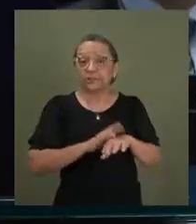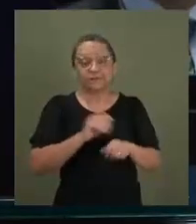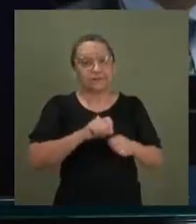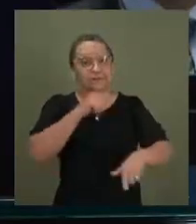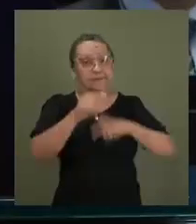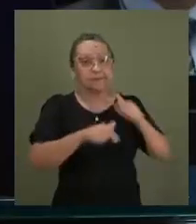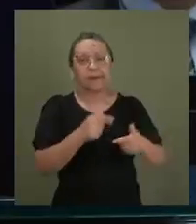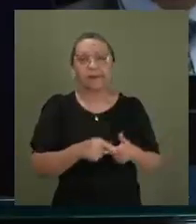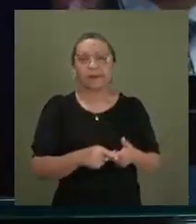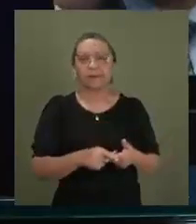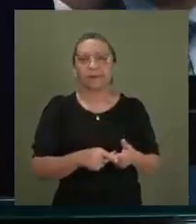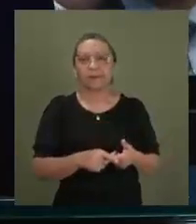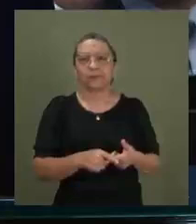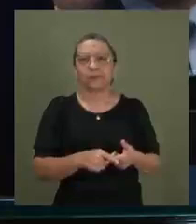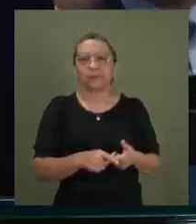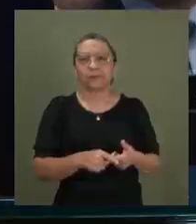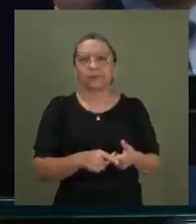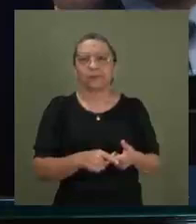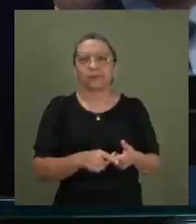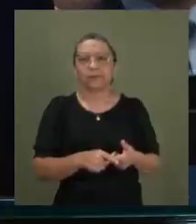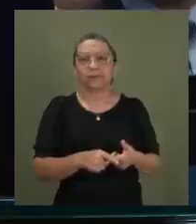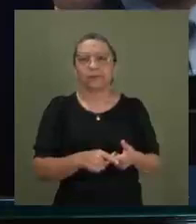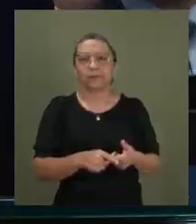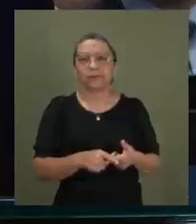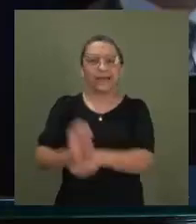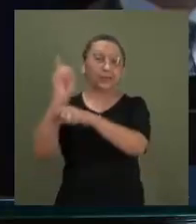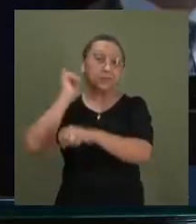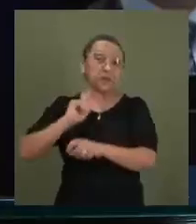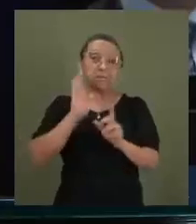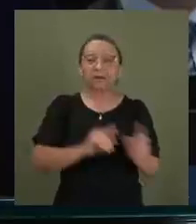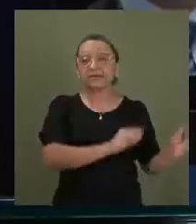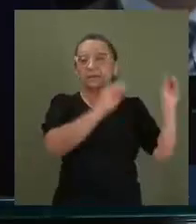e apesar de ser natural de Minas, é mineiro, mas atua aqui no Distrito Federal.